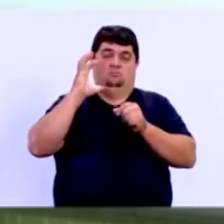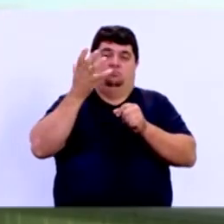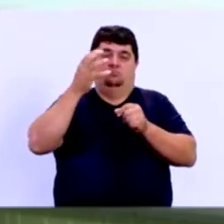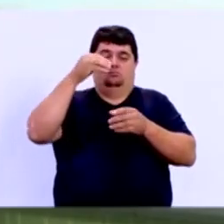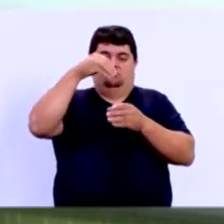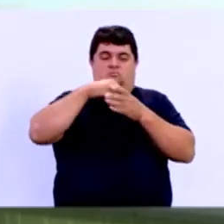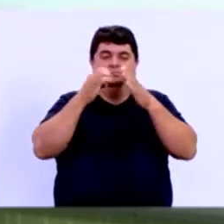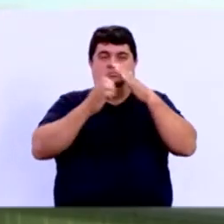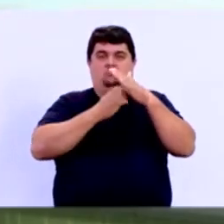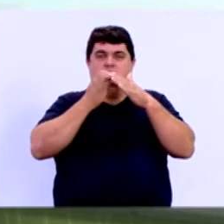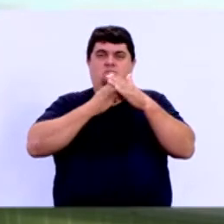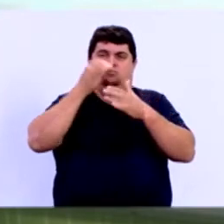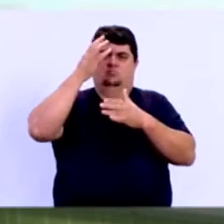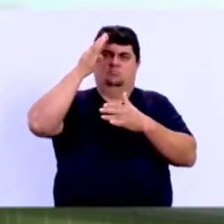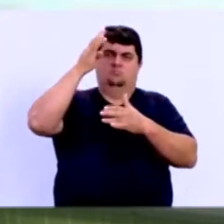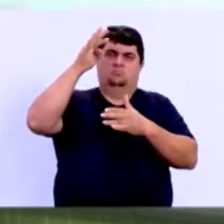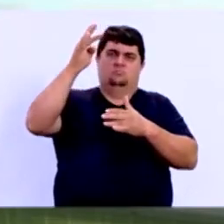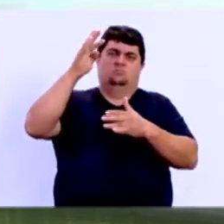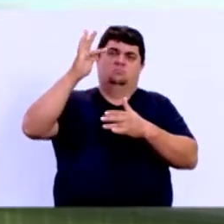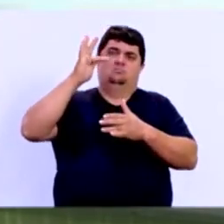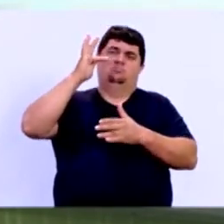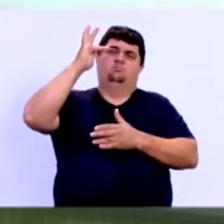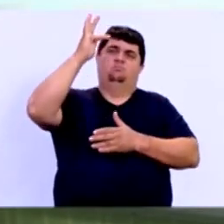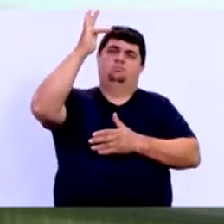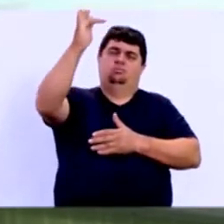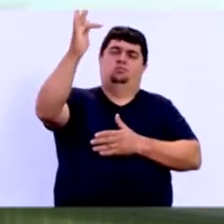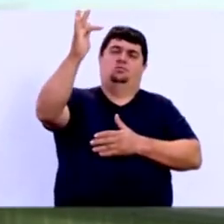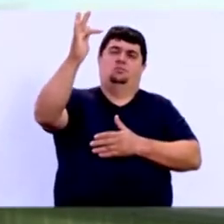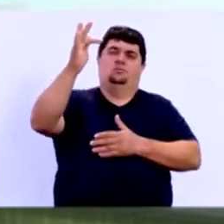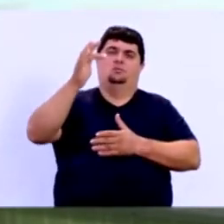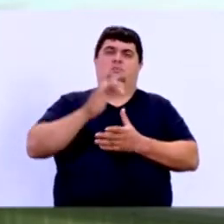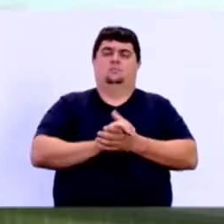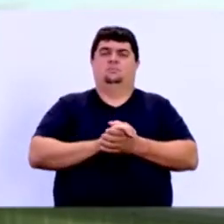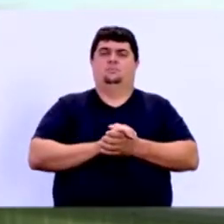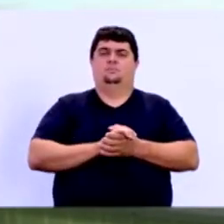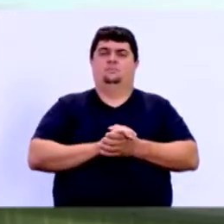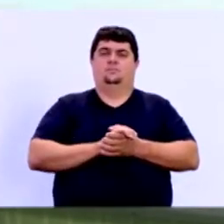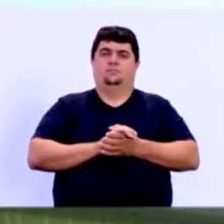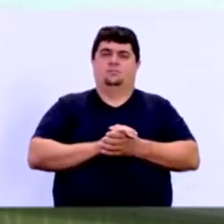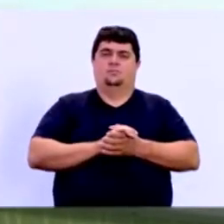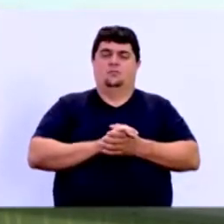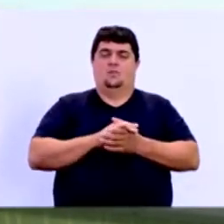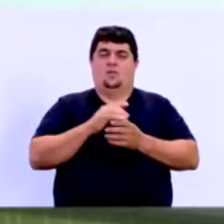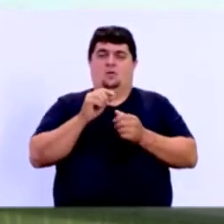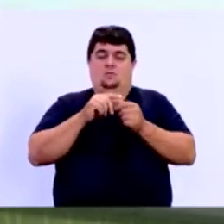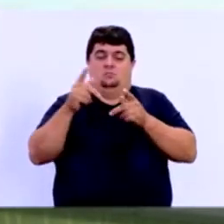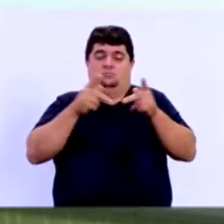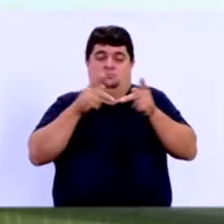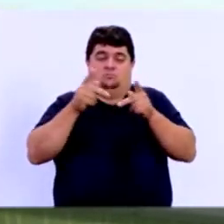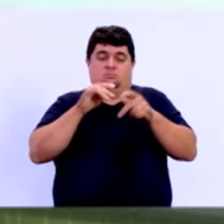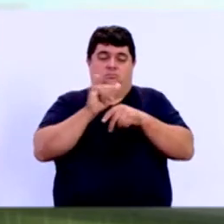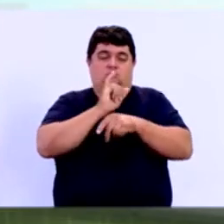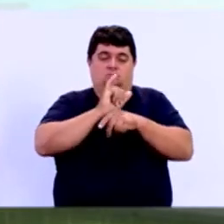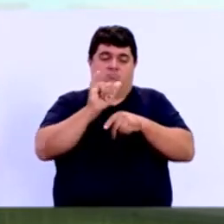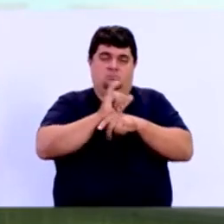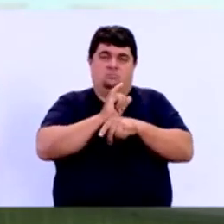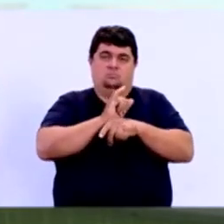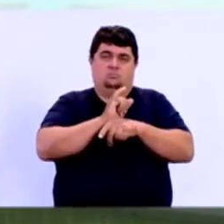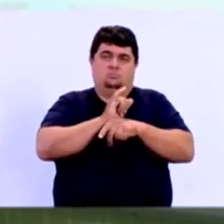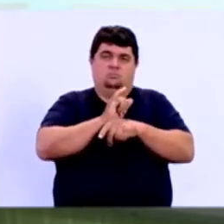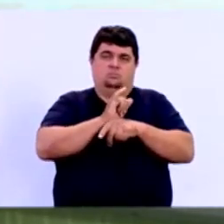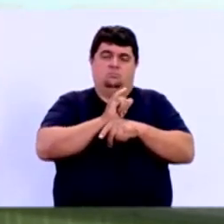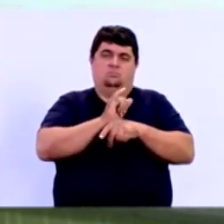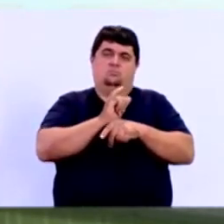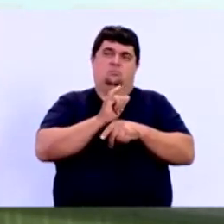empresa, essas ações de forma global, né? E o desenho desse planejamento estratégico, esse plano